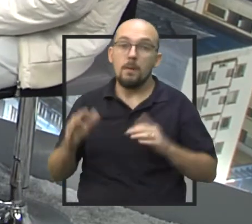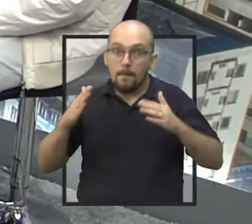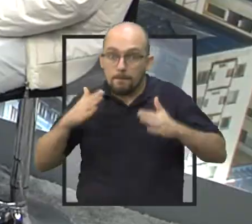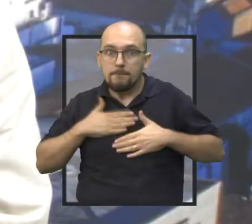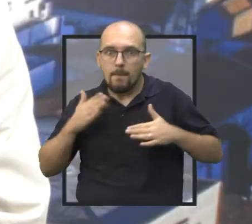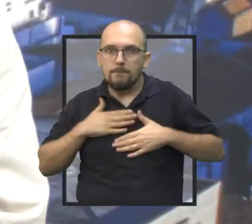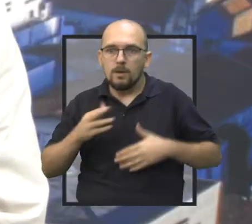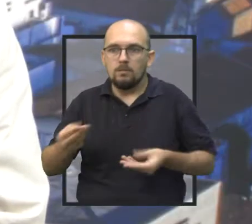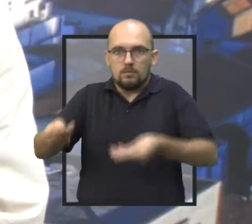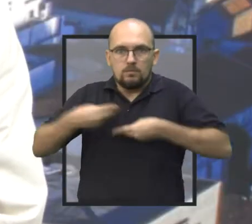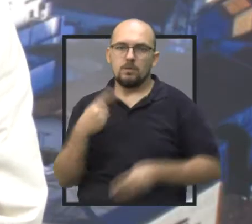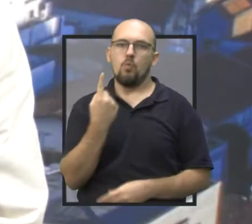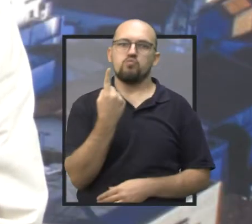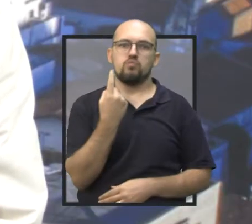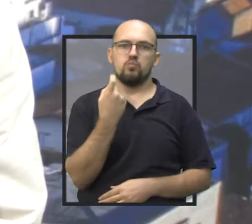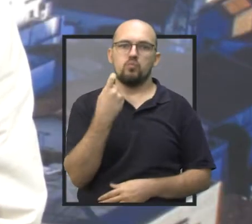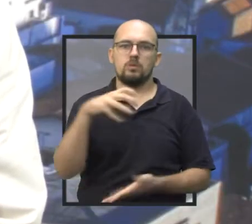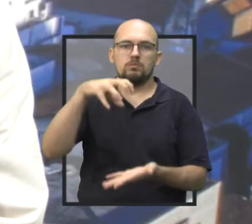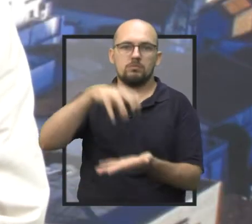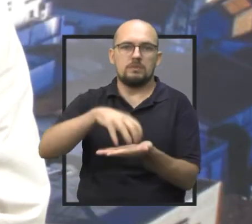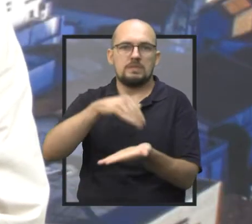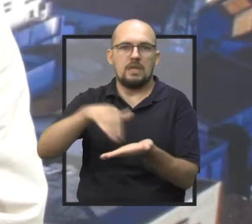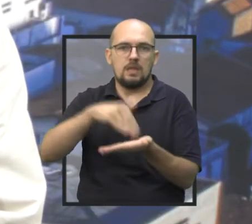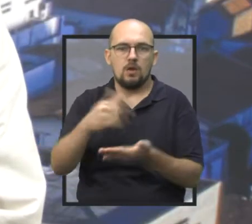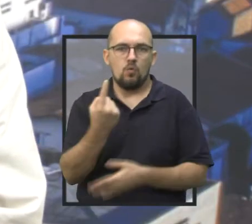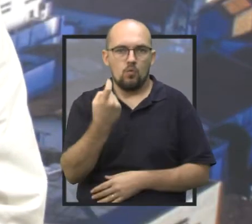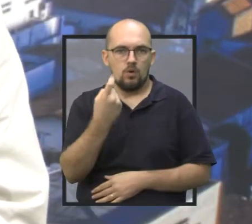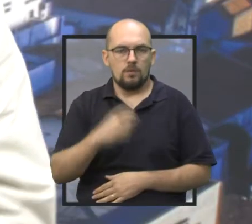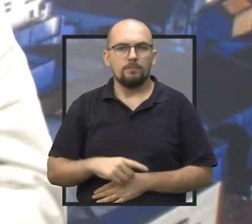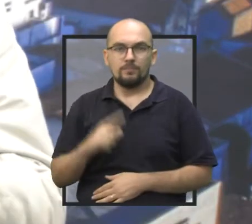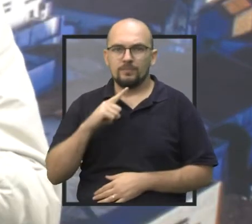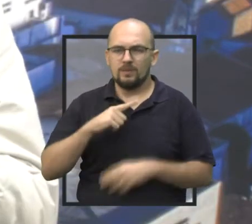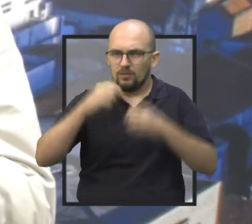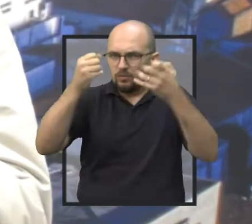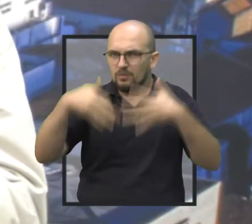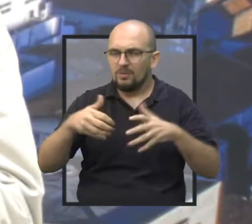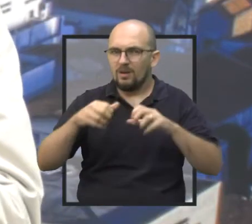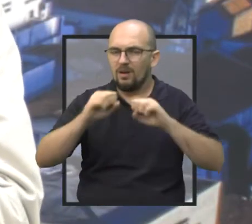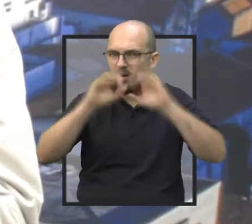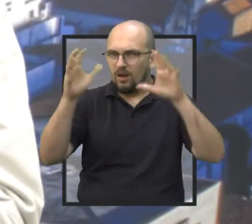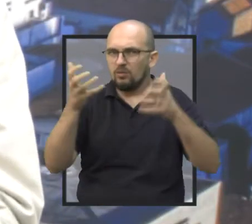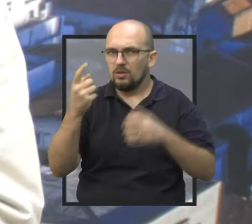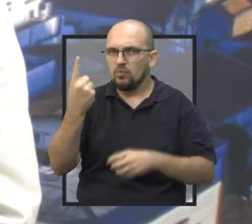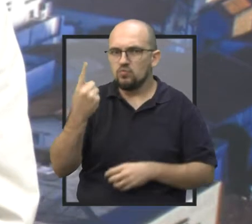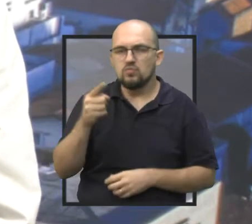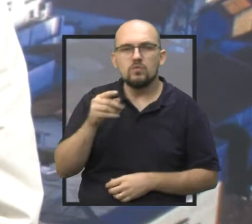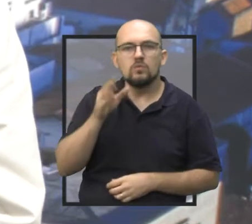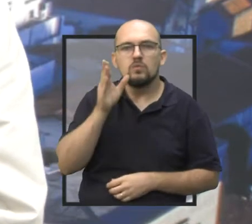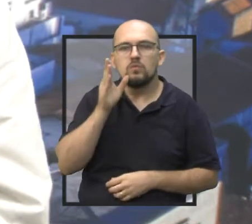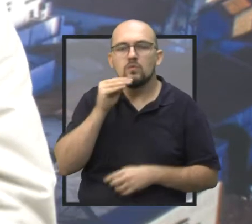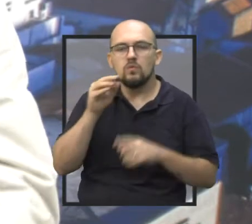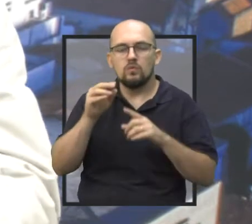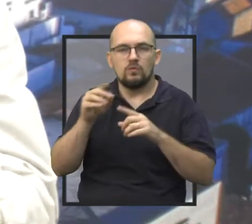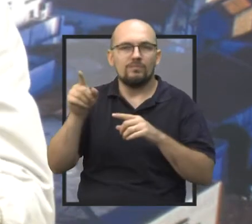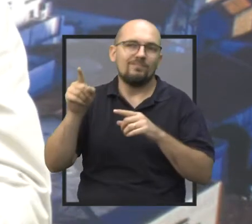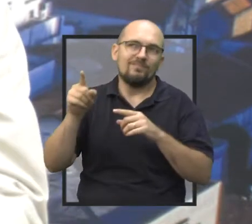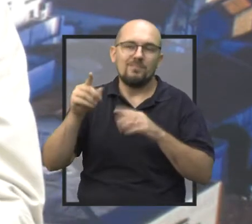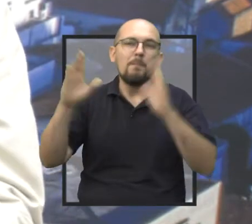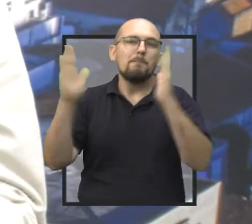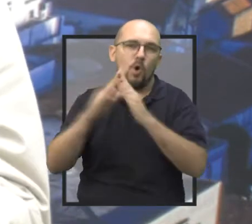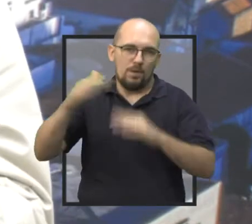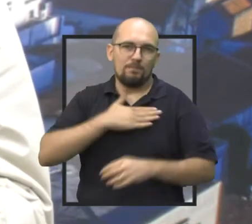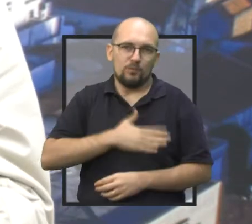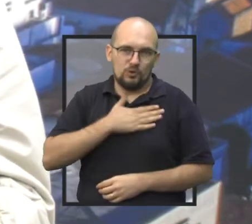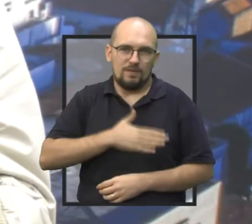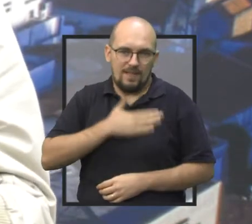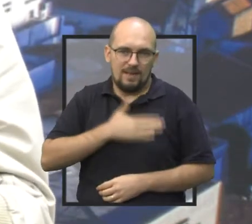foi só de uma secretaria. Eu quero frisar aí, Ângelo, nós temos um caso aí de um morador do Pouso Alegre, que é funcionário público, e até inclusive ele tinha um